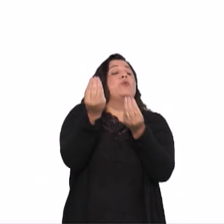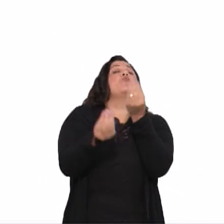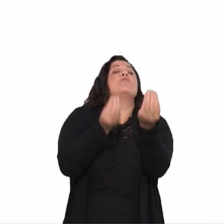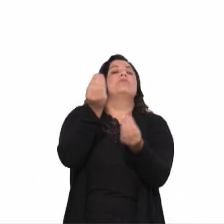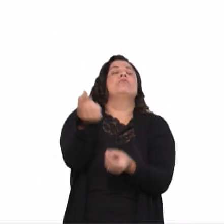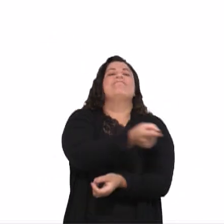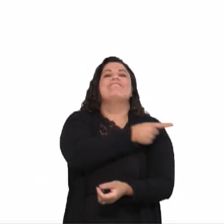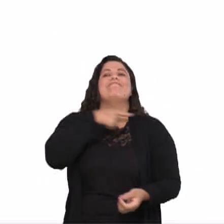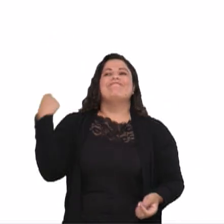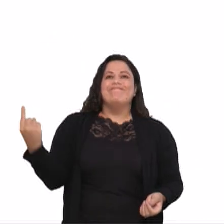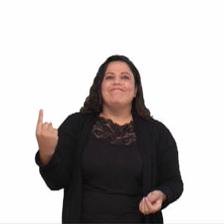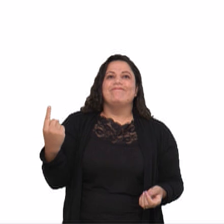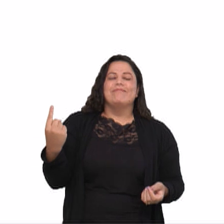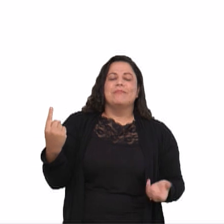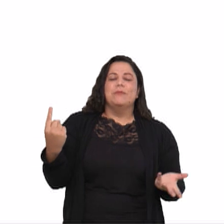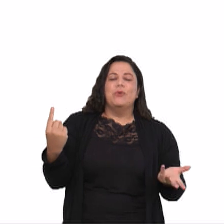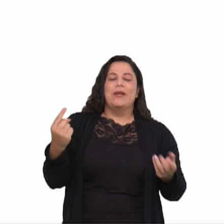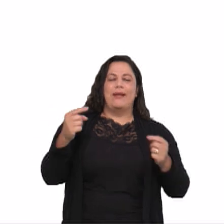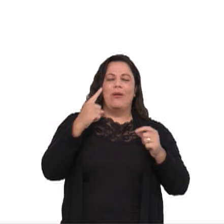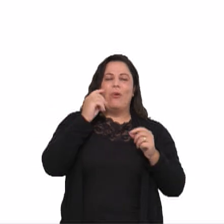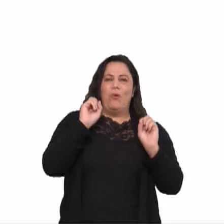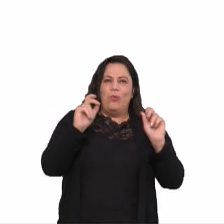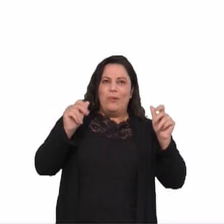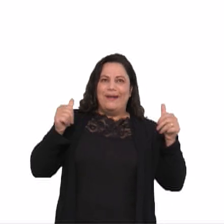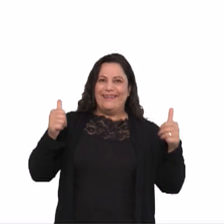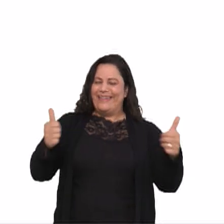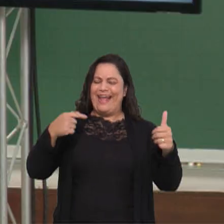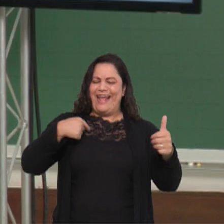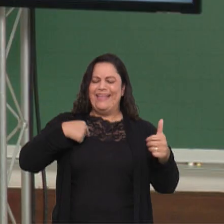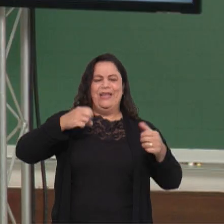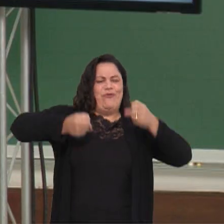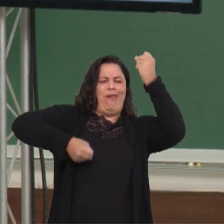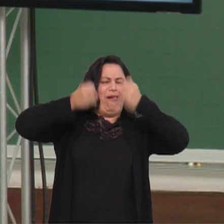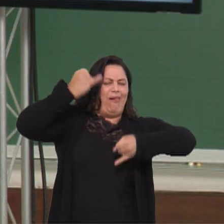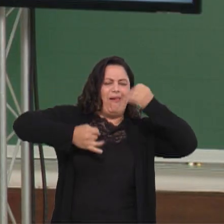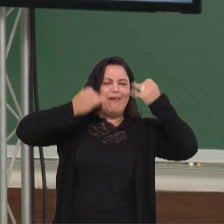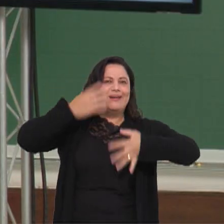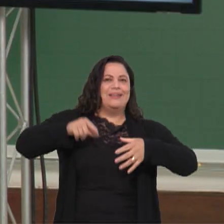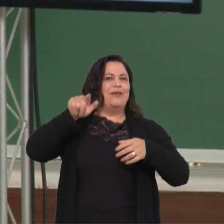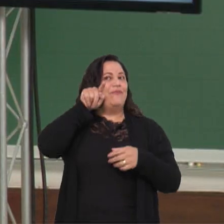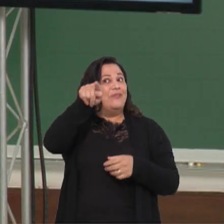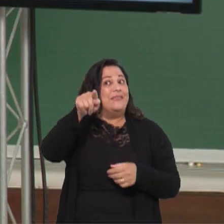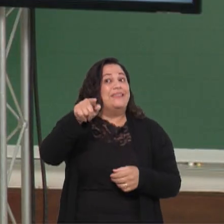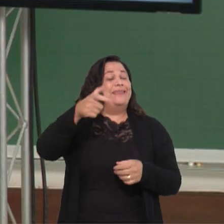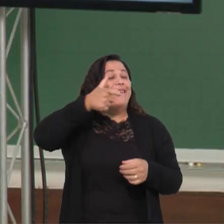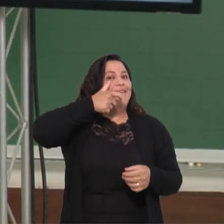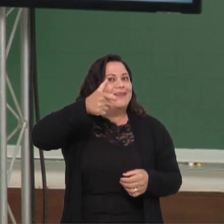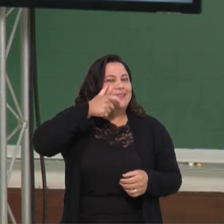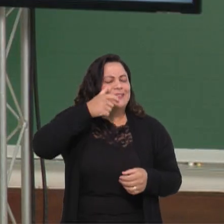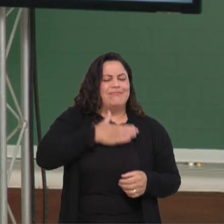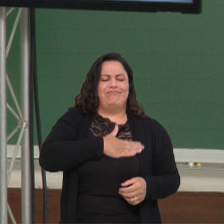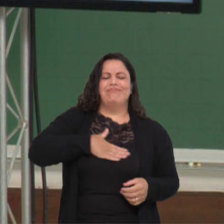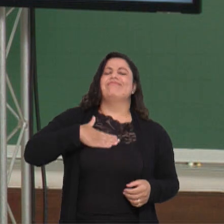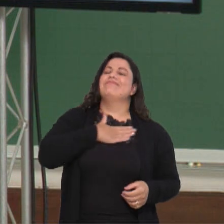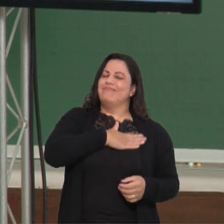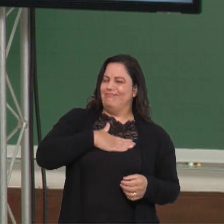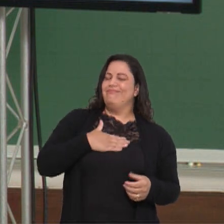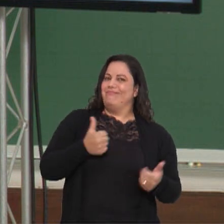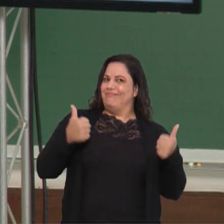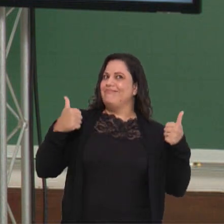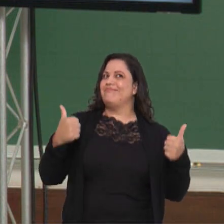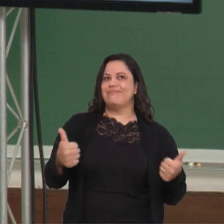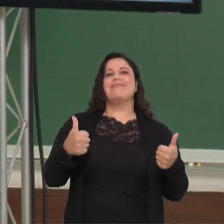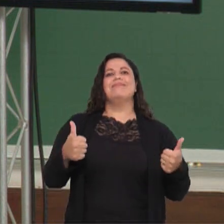tragicamente em Alexandria. Não vou dar spoiler aqui, assista lá que você vai gostar, tá? É claro que o filme